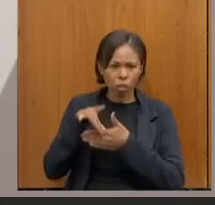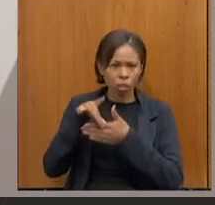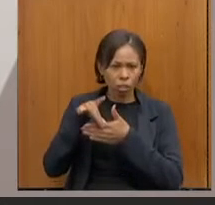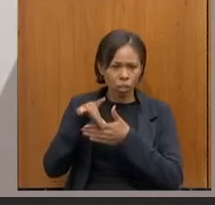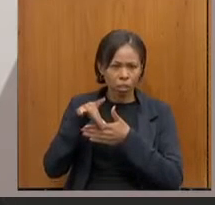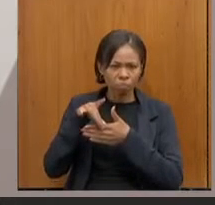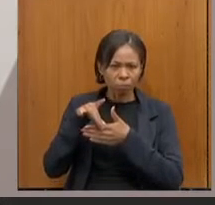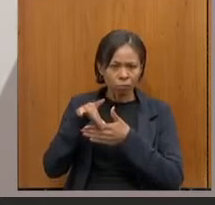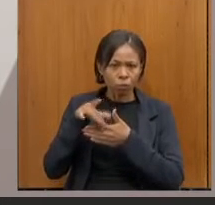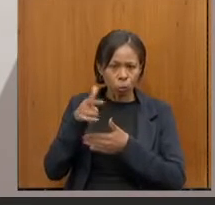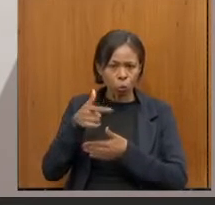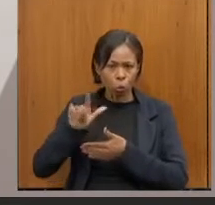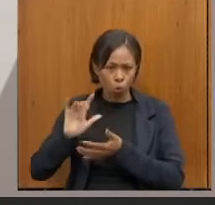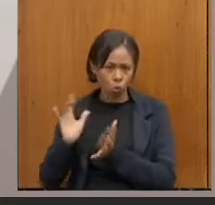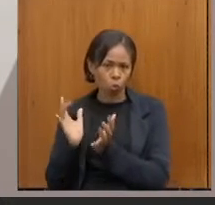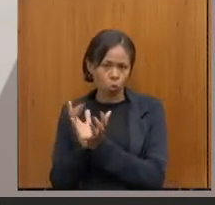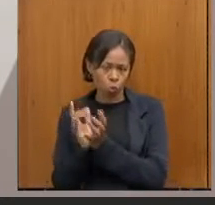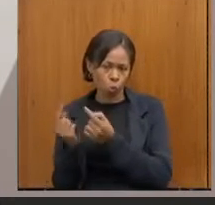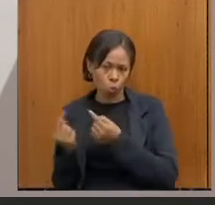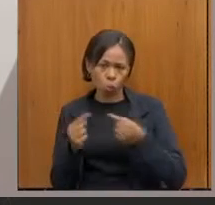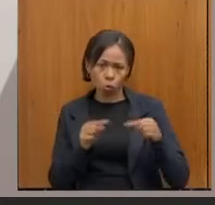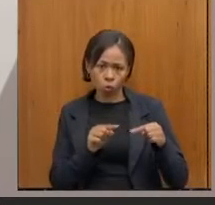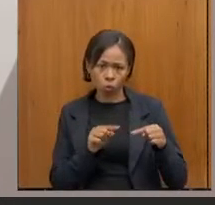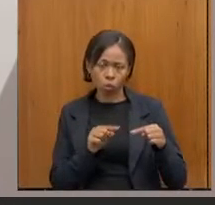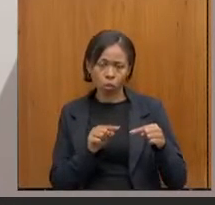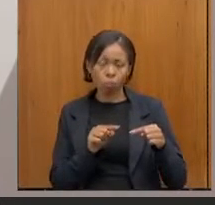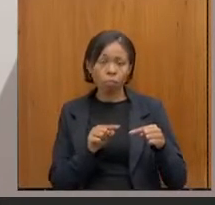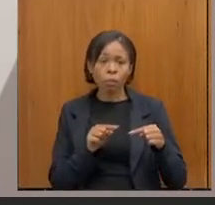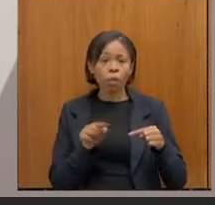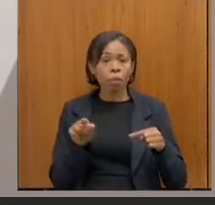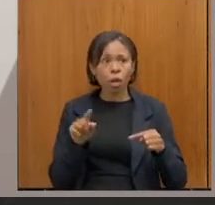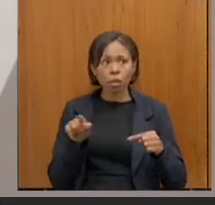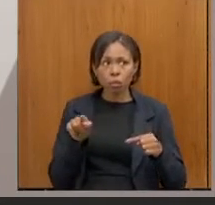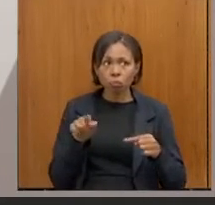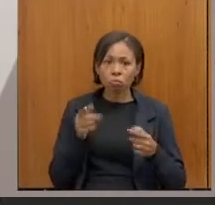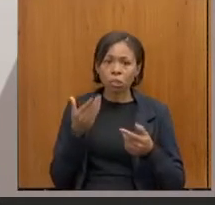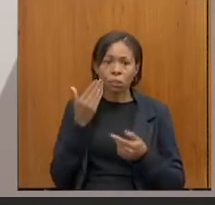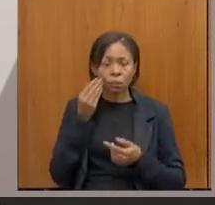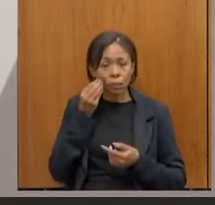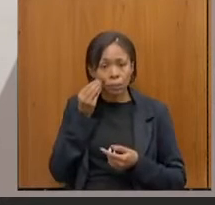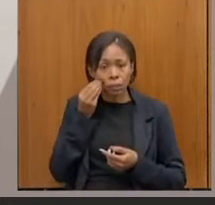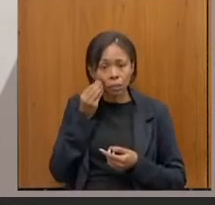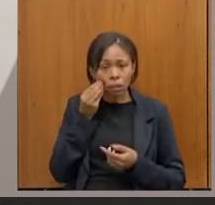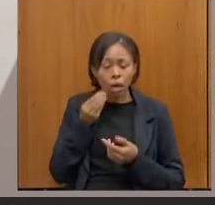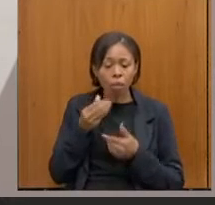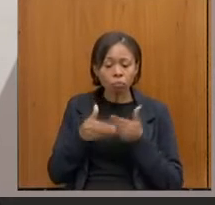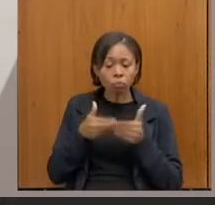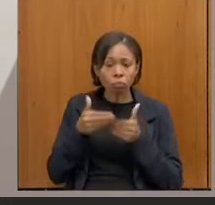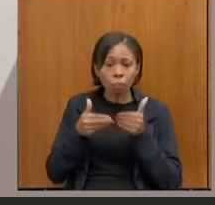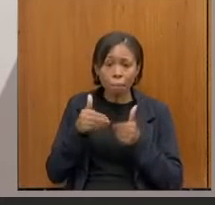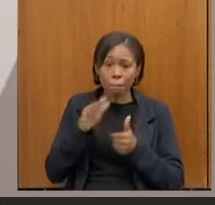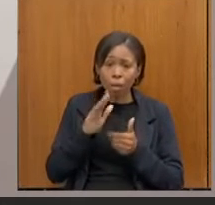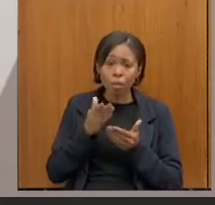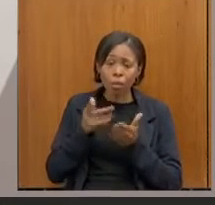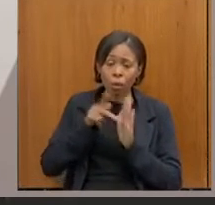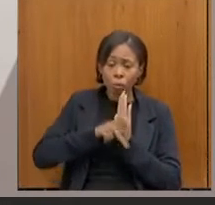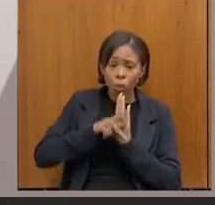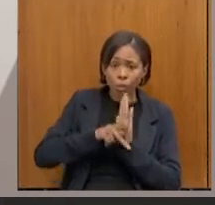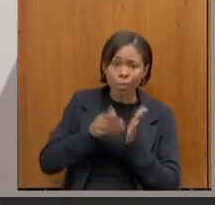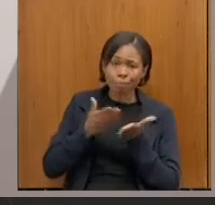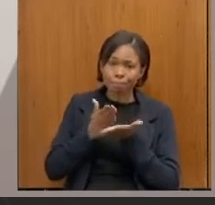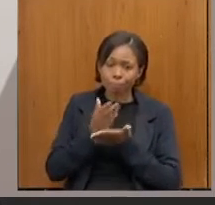oposição para gente poder encaminhar com projeto estamos no finalmente se Deus quiser aí pouco tempo ainda consegue aprovar ele